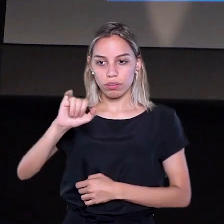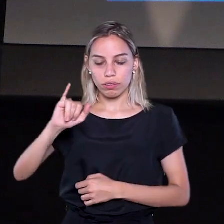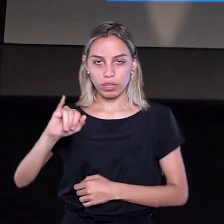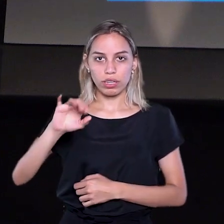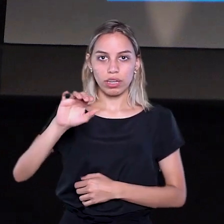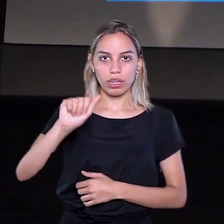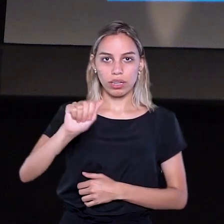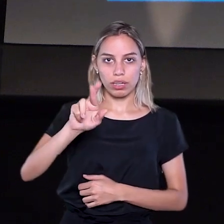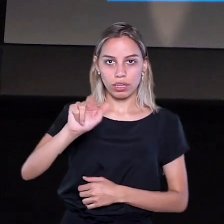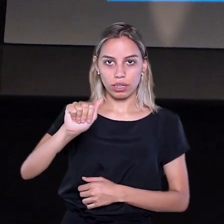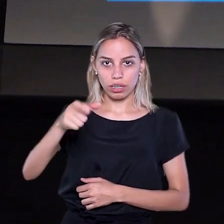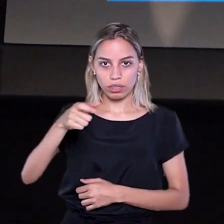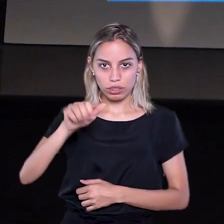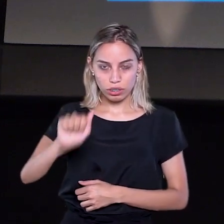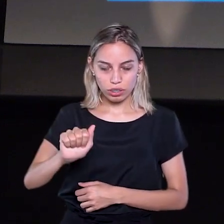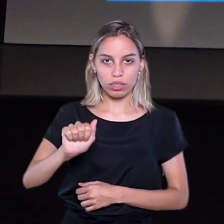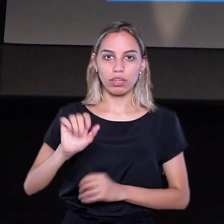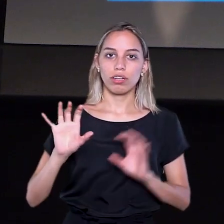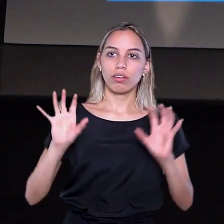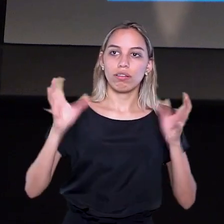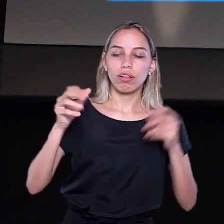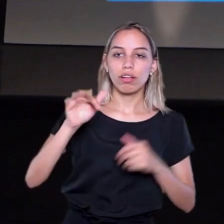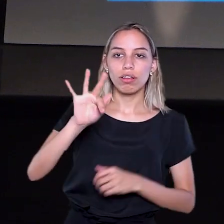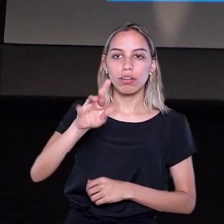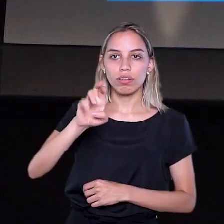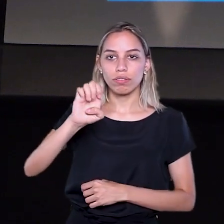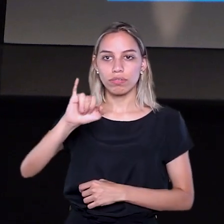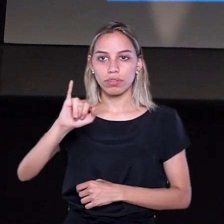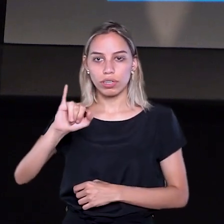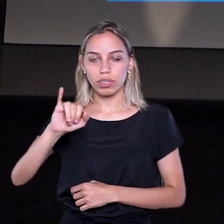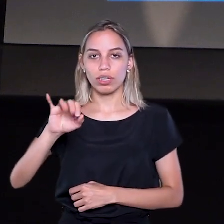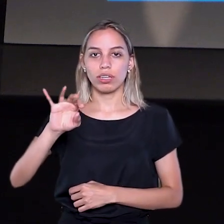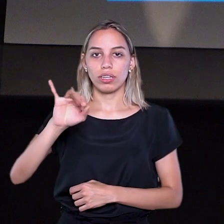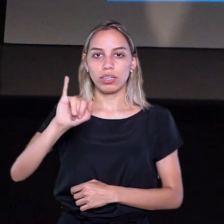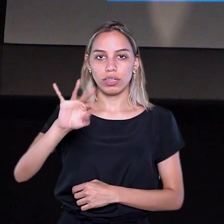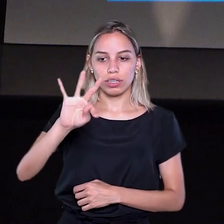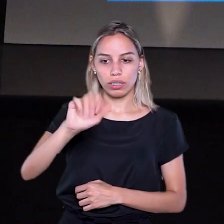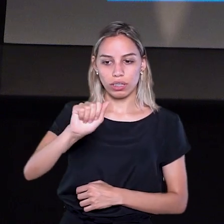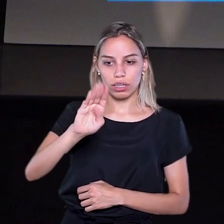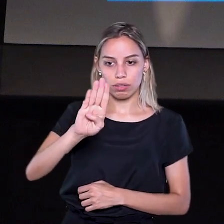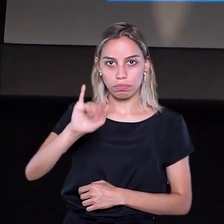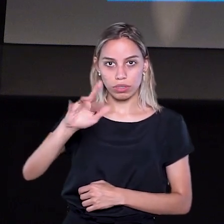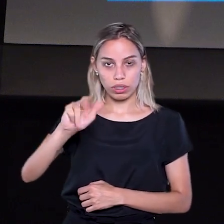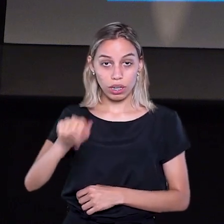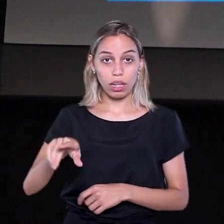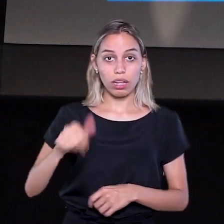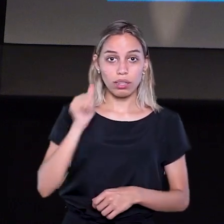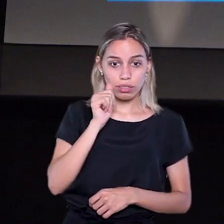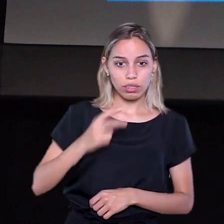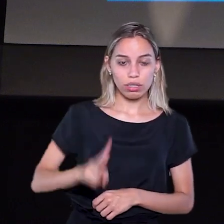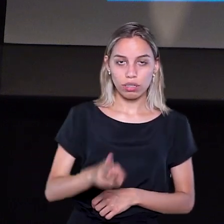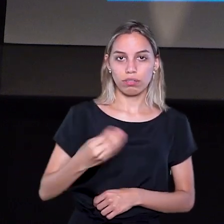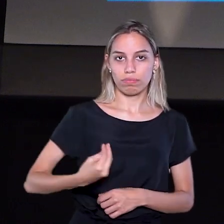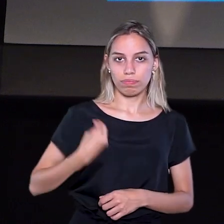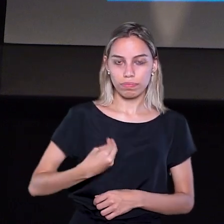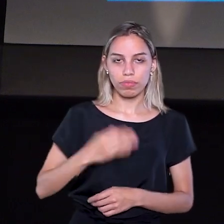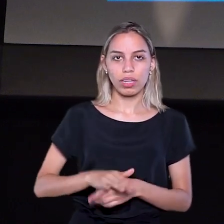o FLI Tabira, Festival Literário de Tabira, dos quais também é curador. É comentarista da Rádio